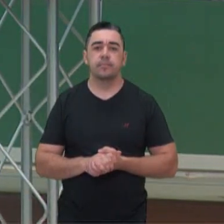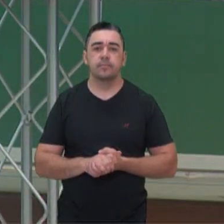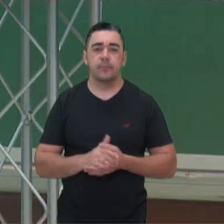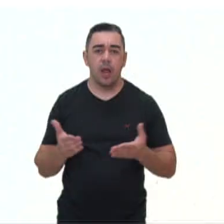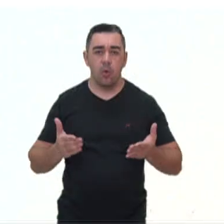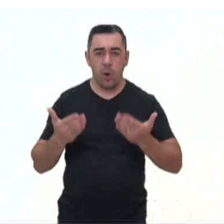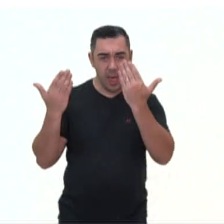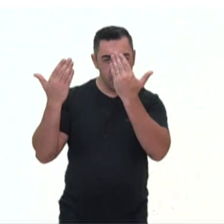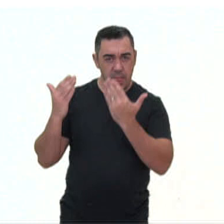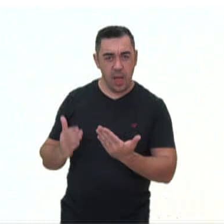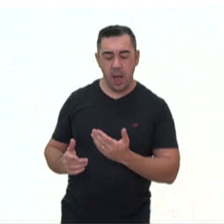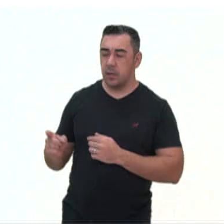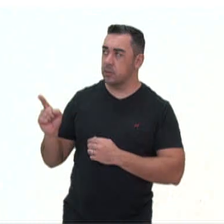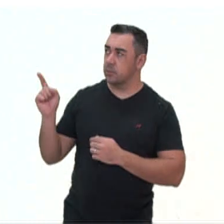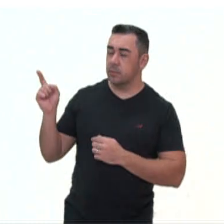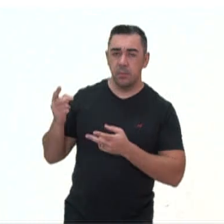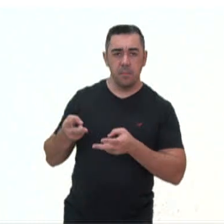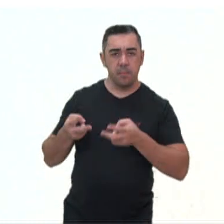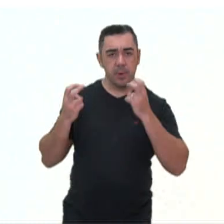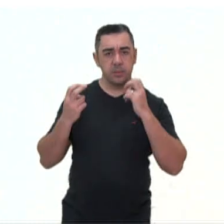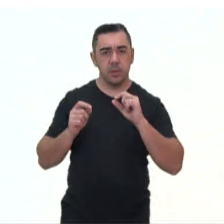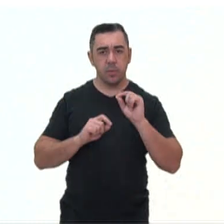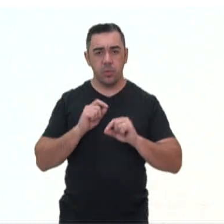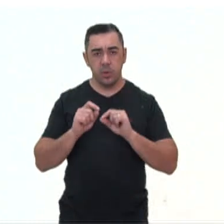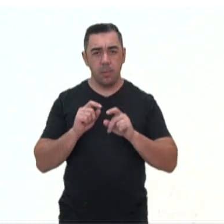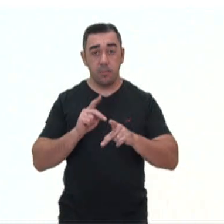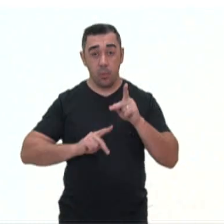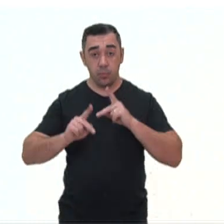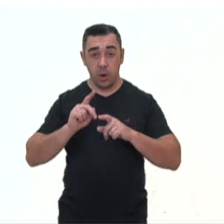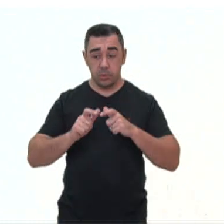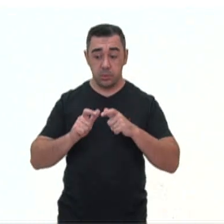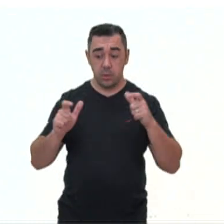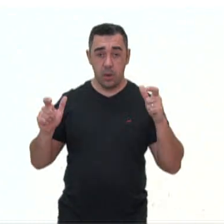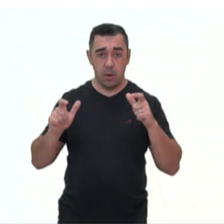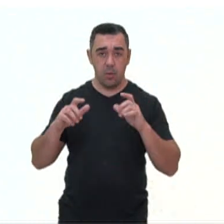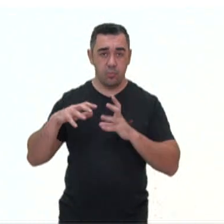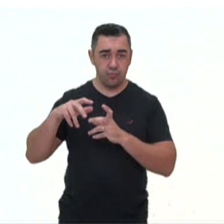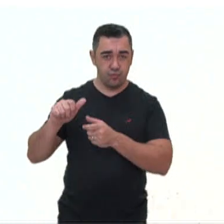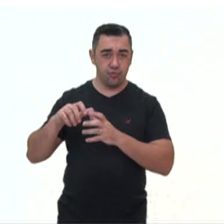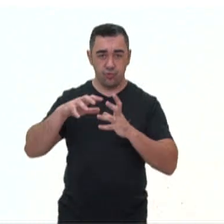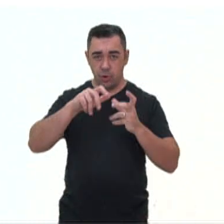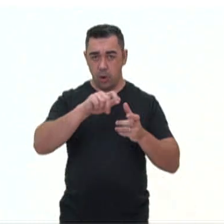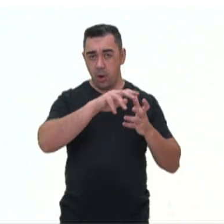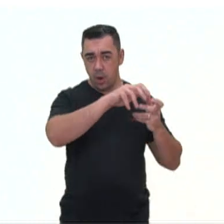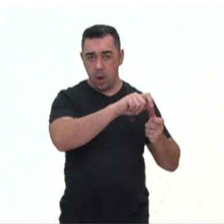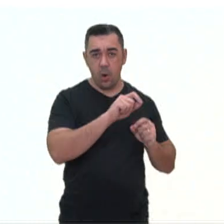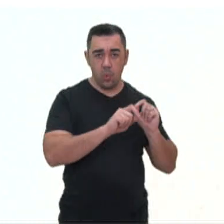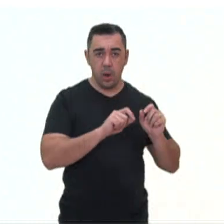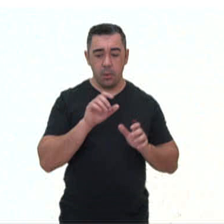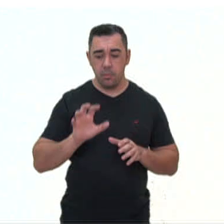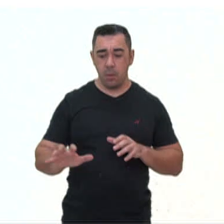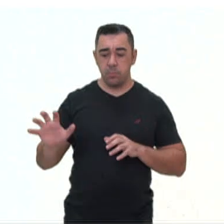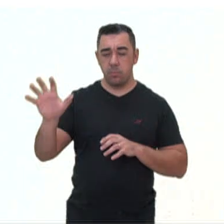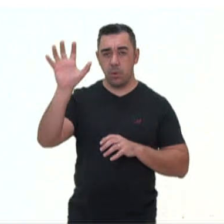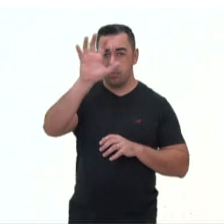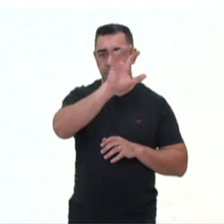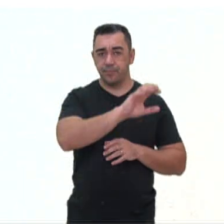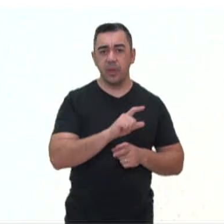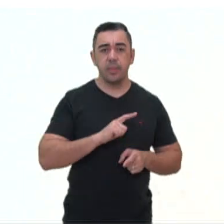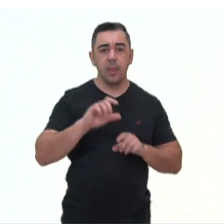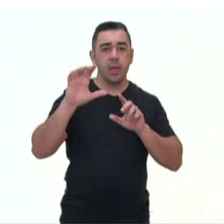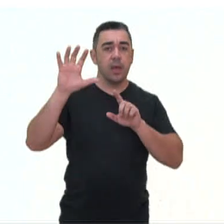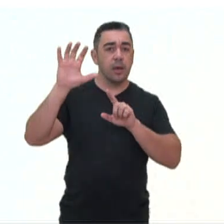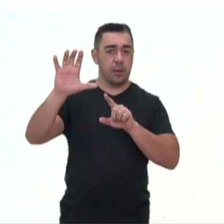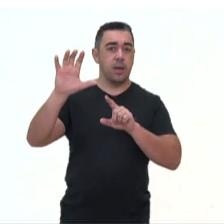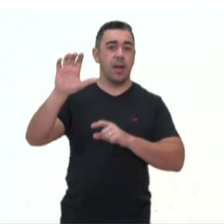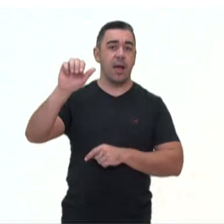nessa análise que a gente fez da distribuição da população mundial por continentes, notamos o quê? A Ásia é o continente mais